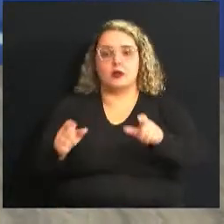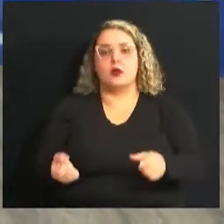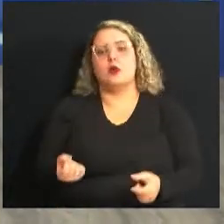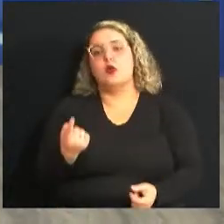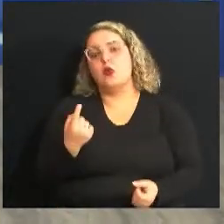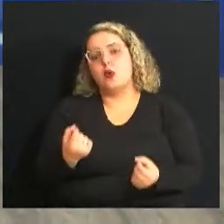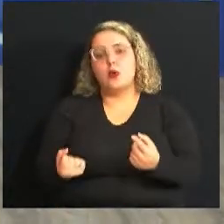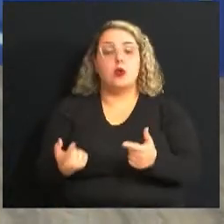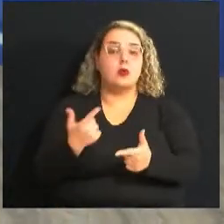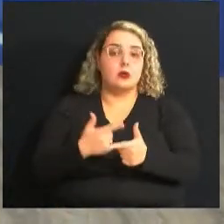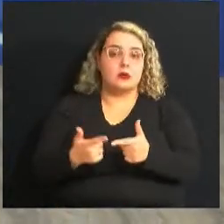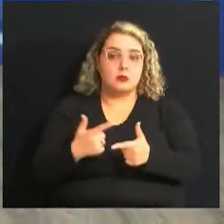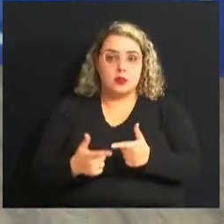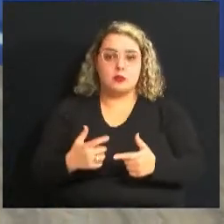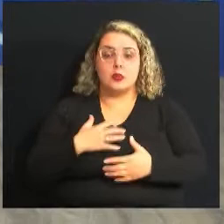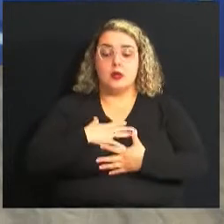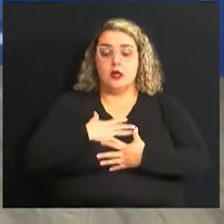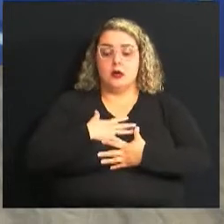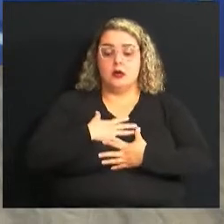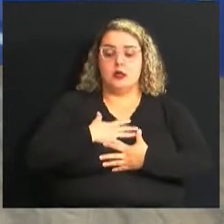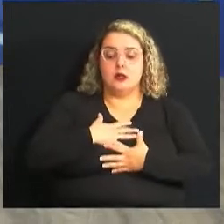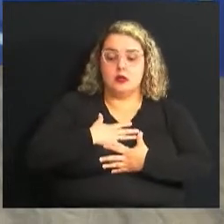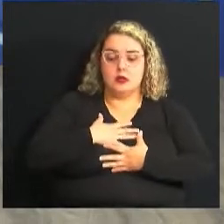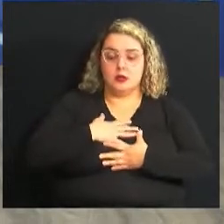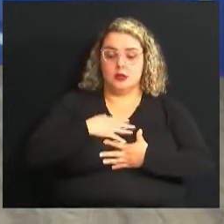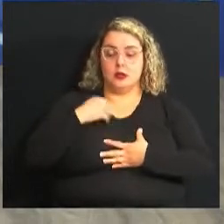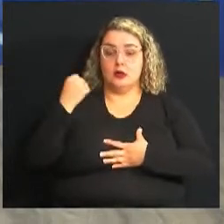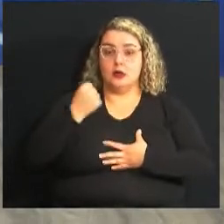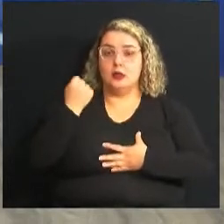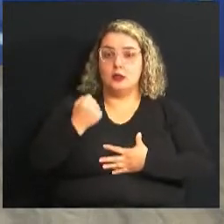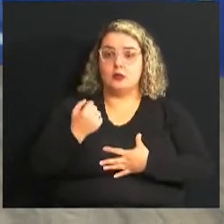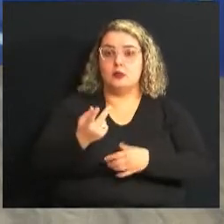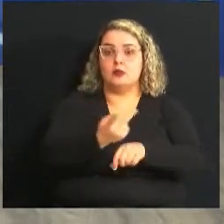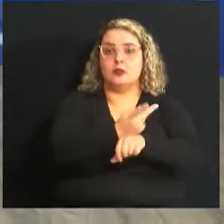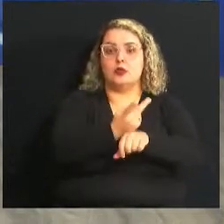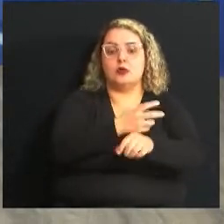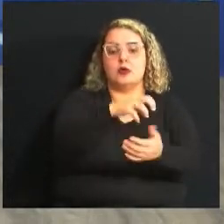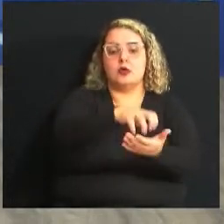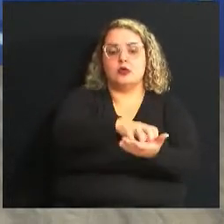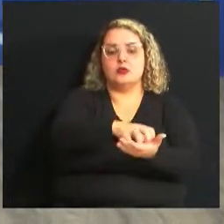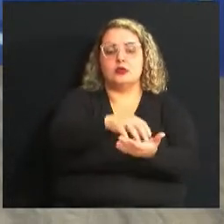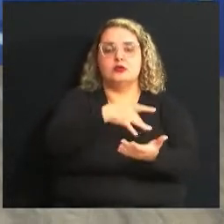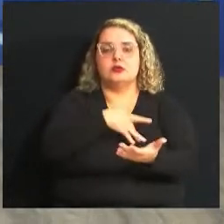síndrome respiratória procuraram uma UPA ou um centro de saúde. Então,